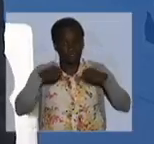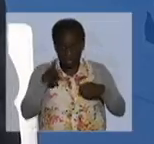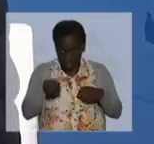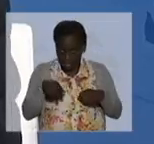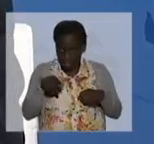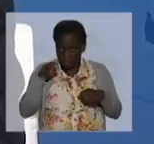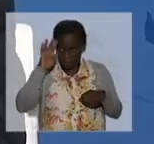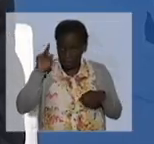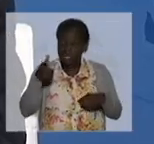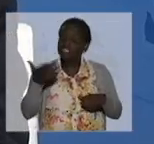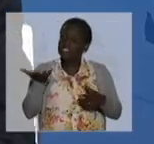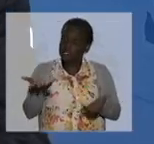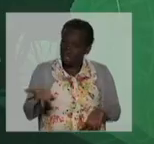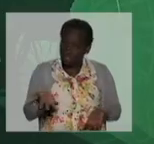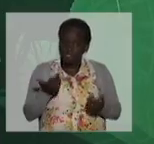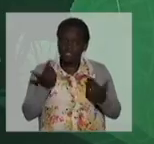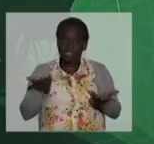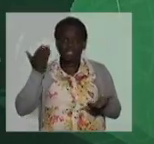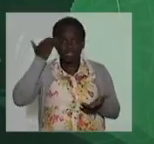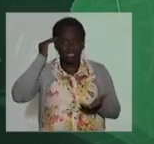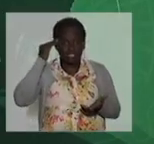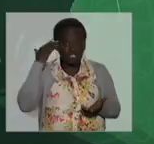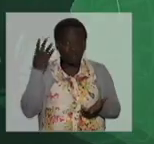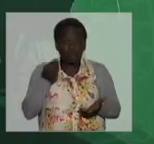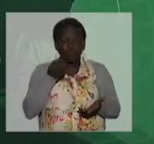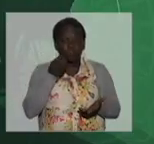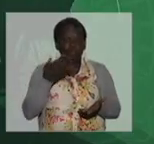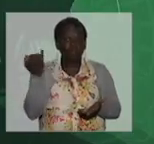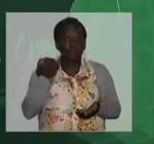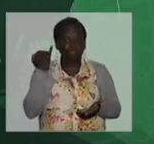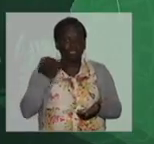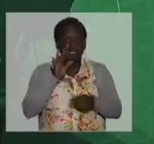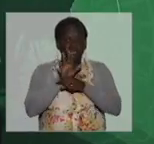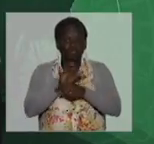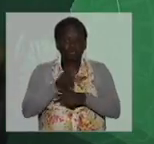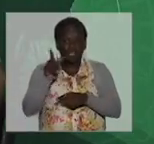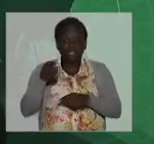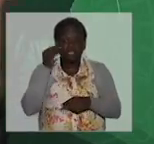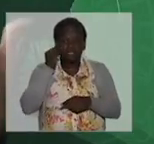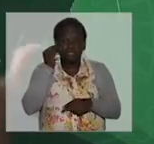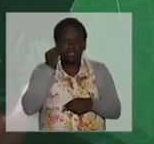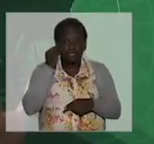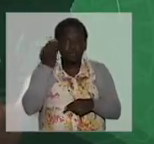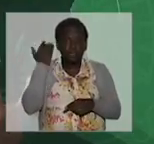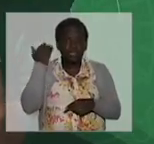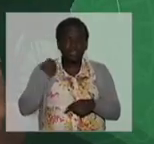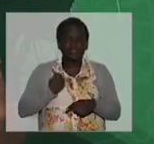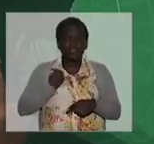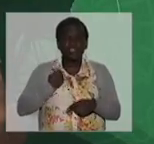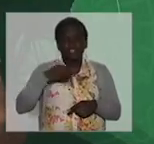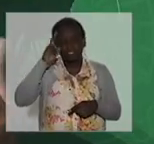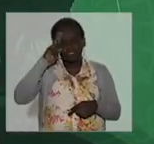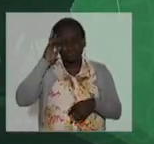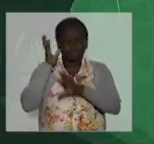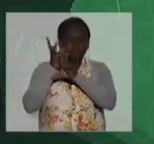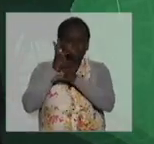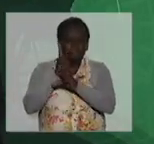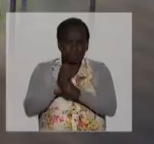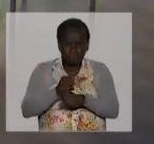isso. É esse o teu pensamento? Sim, nós entendemos até que é muito vantajoso a experiência que o ex-atleta que ele viveu